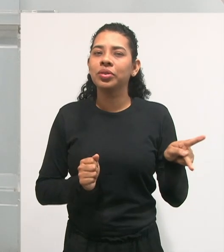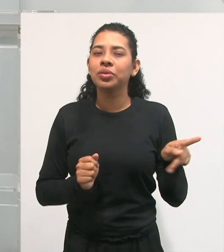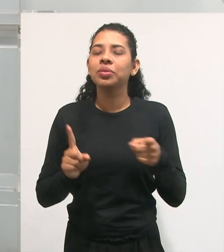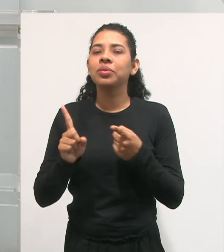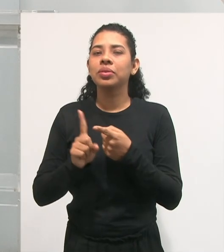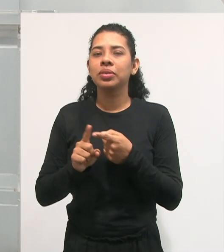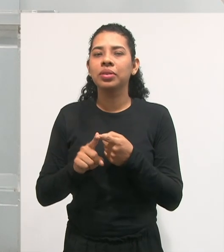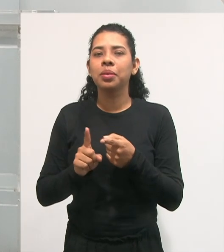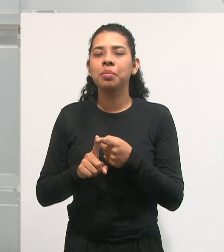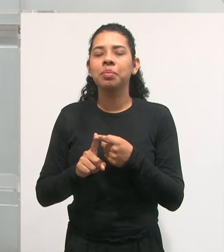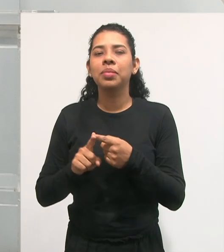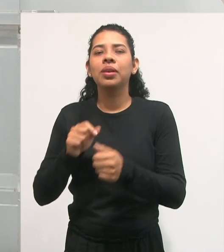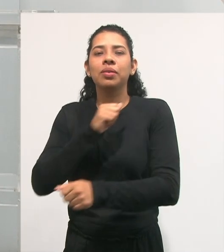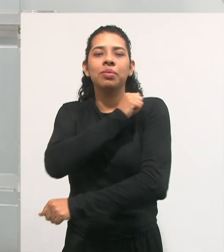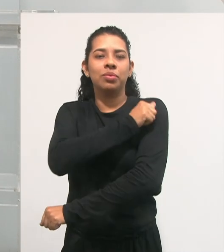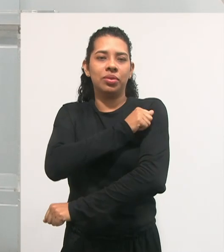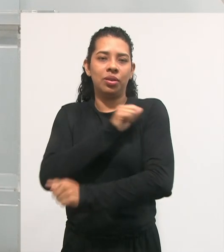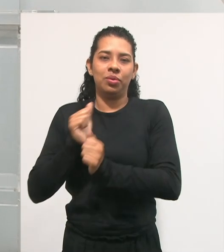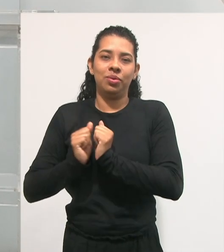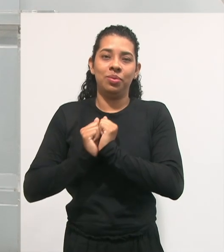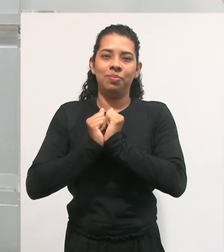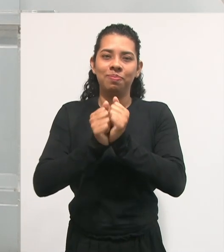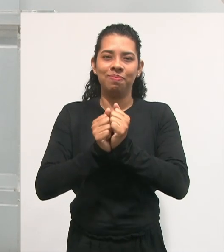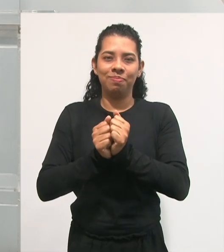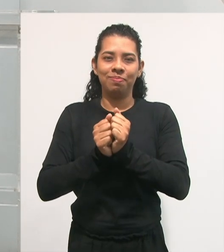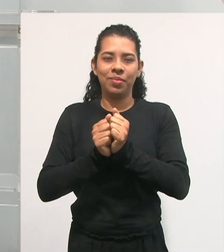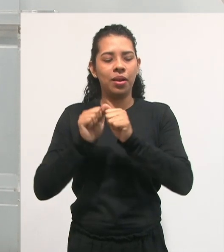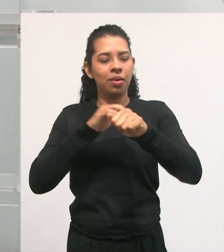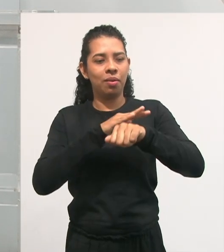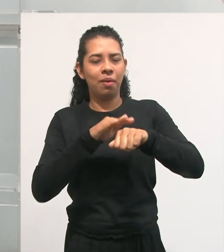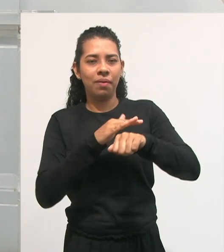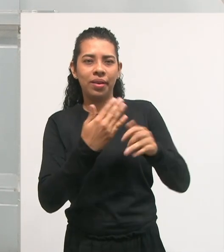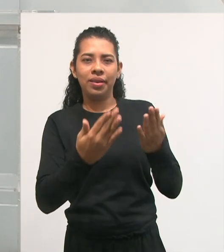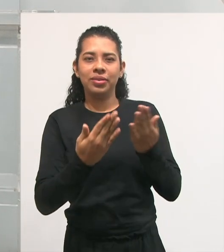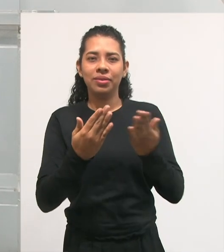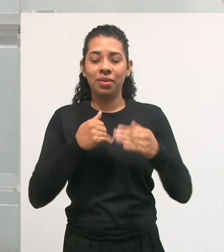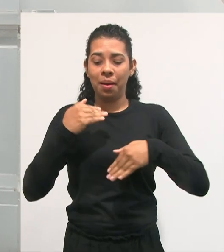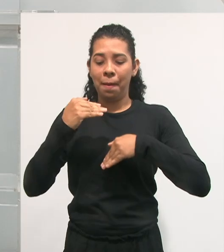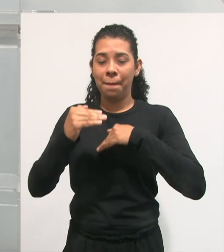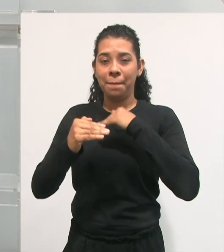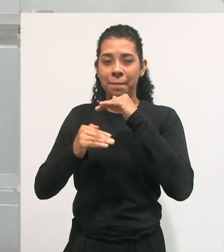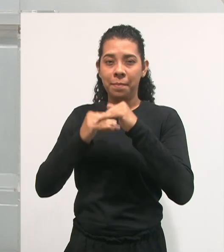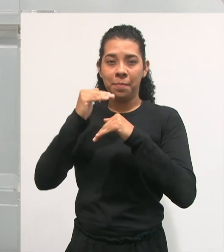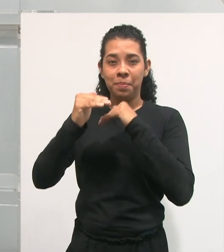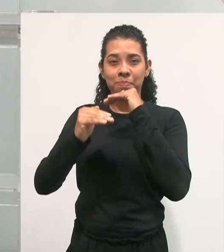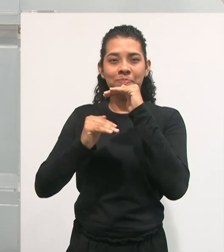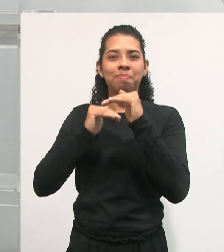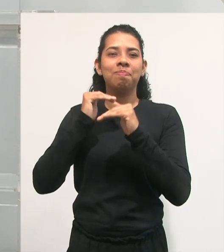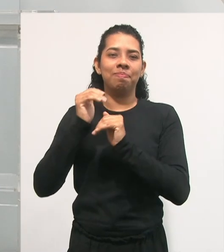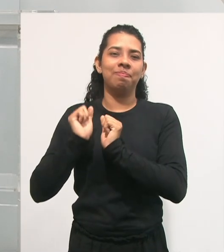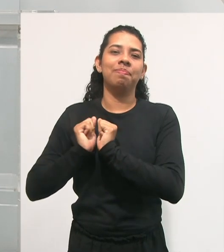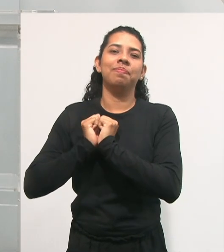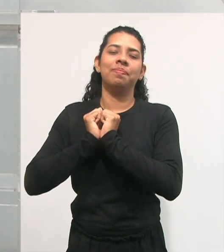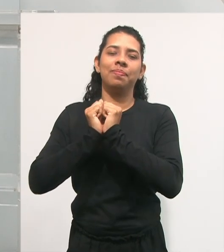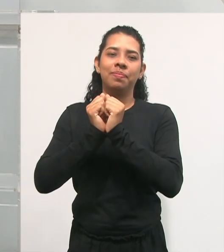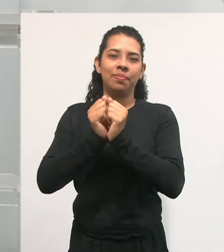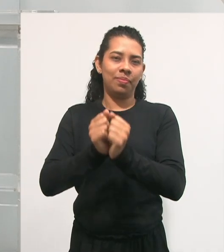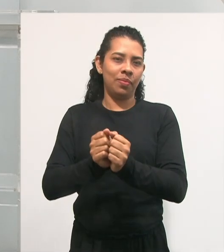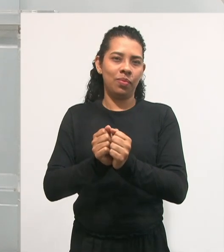com esse professor e podem também interagir entre si, construindo esse conhecimento, colaborando e se